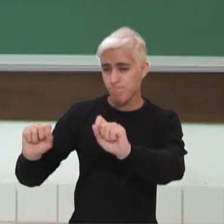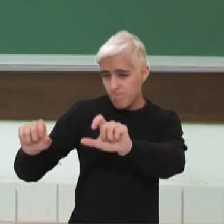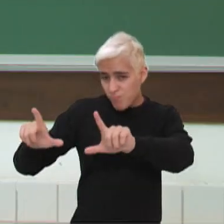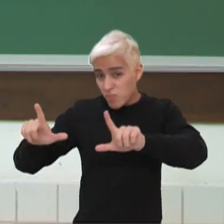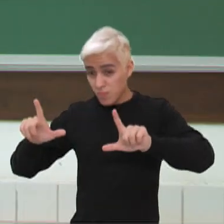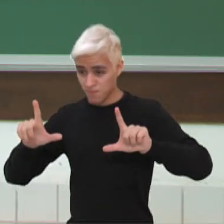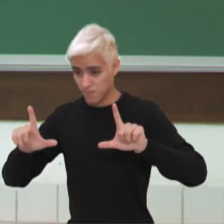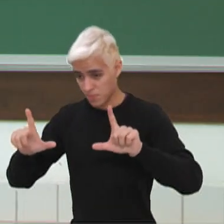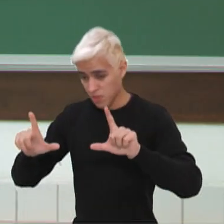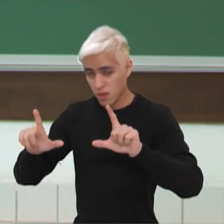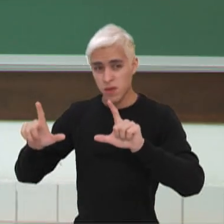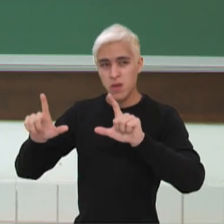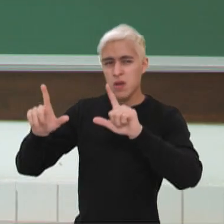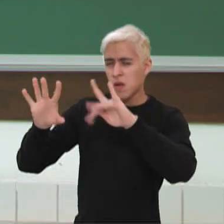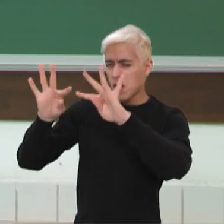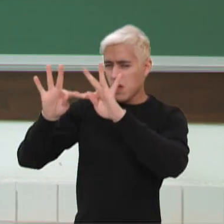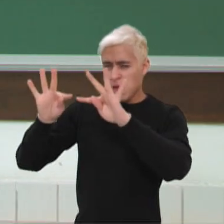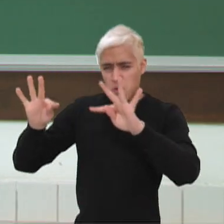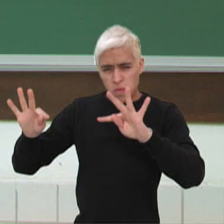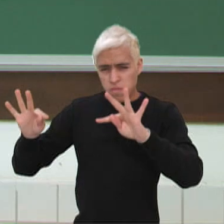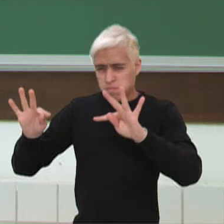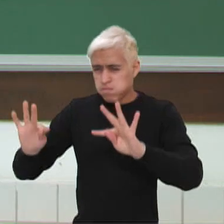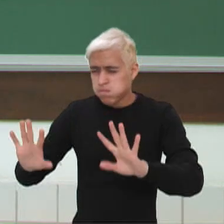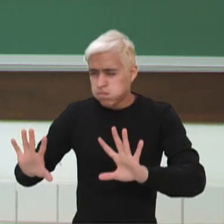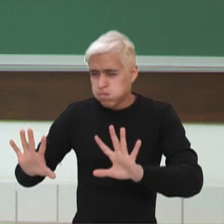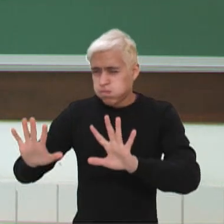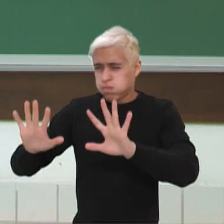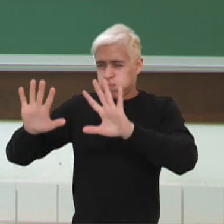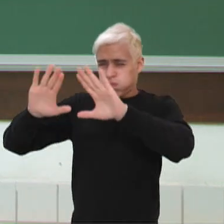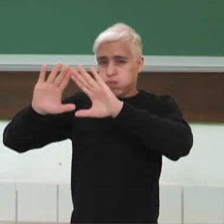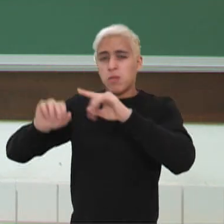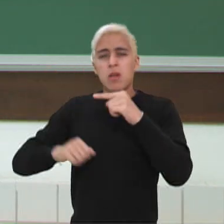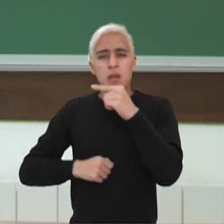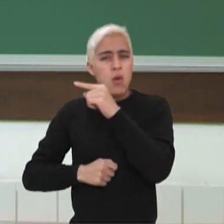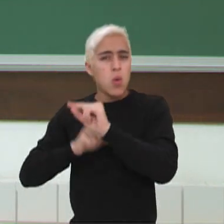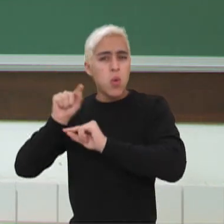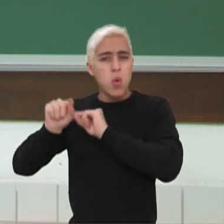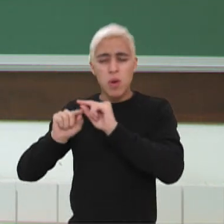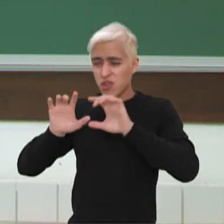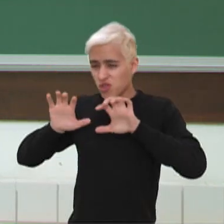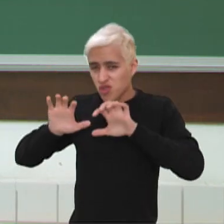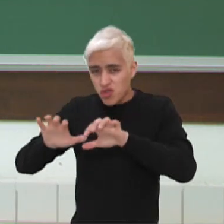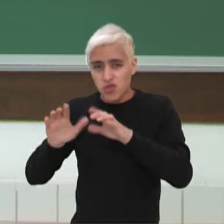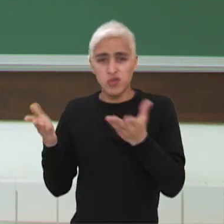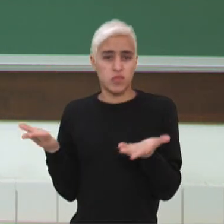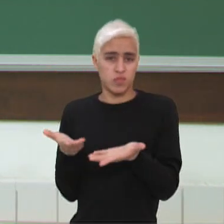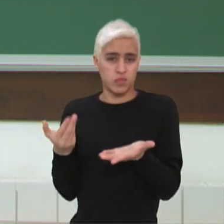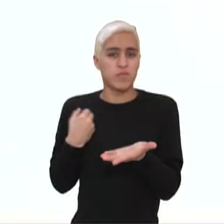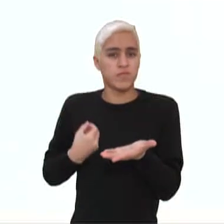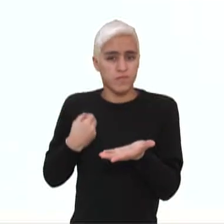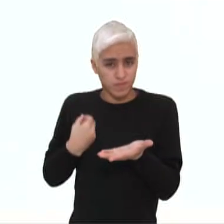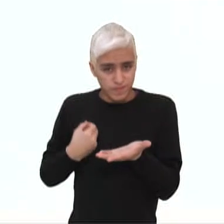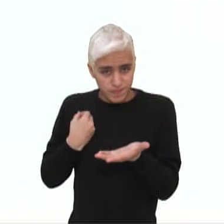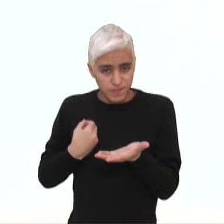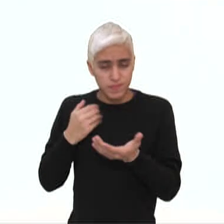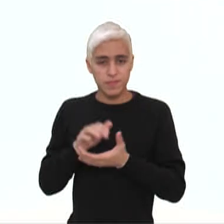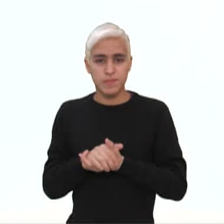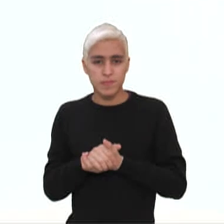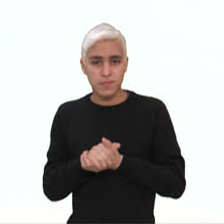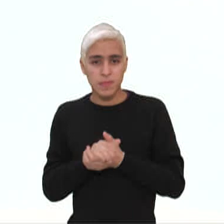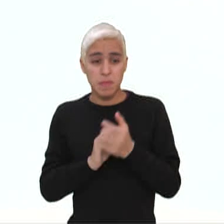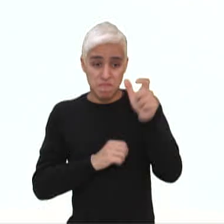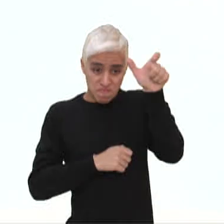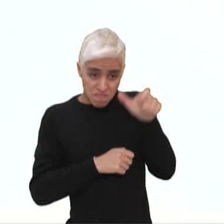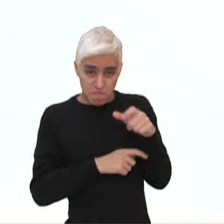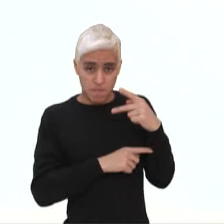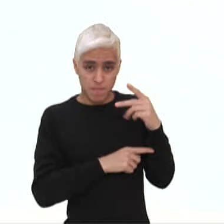templo magnífico chamado Partenon. Ele está assim, do jeito que vocês estão vendo hoje em dia.